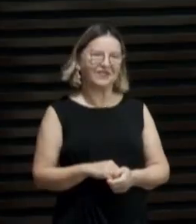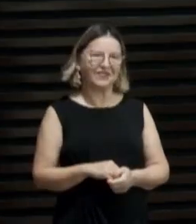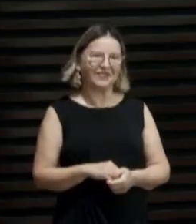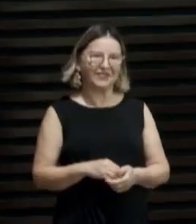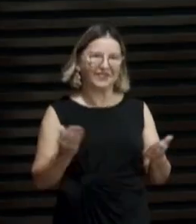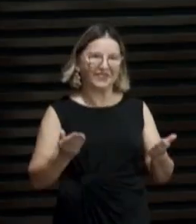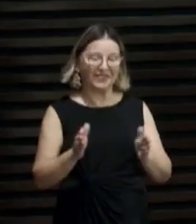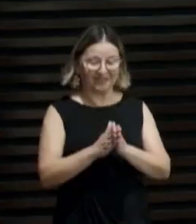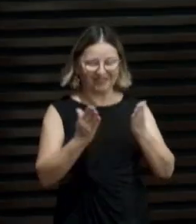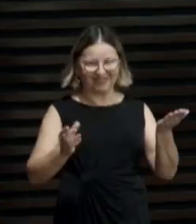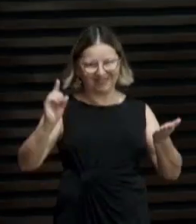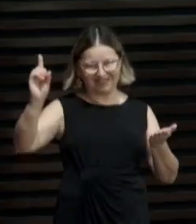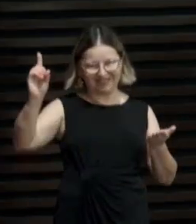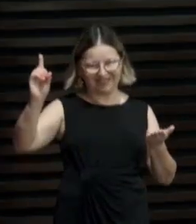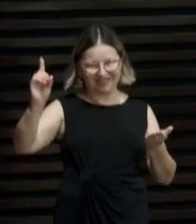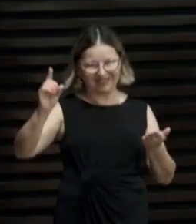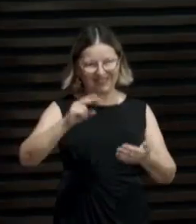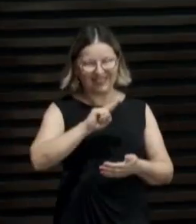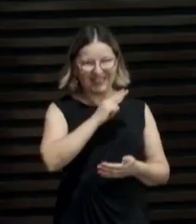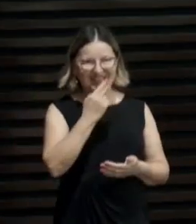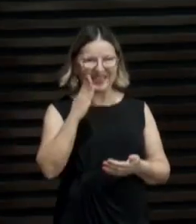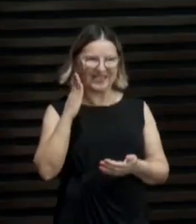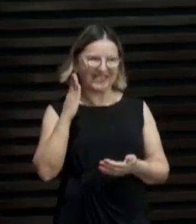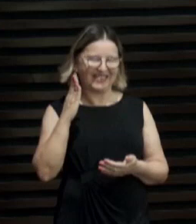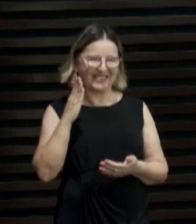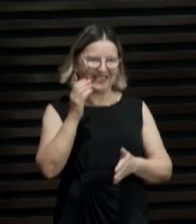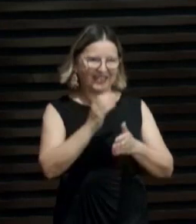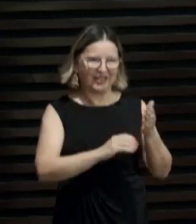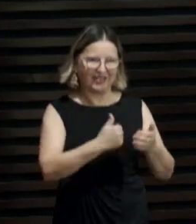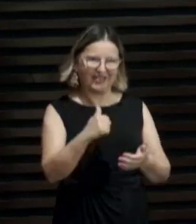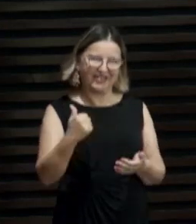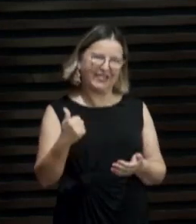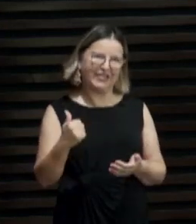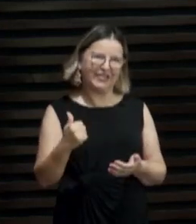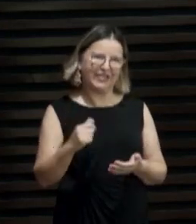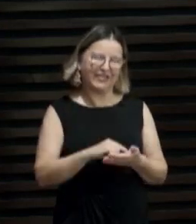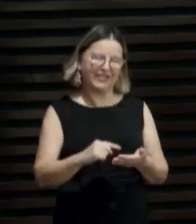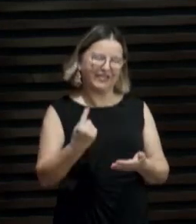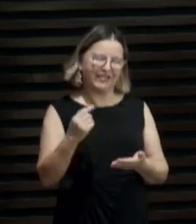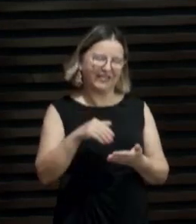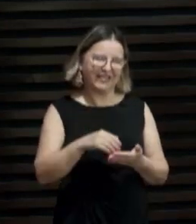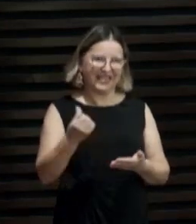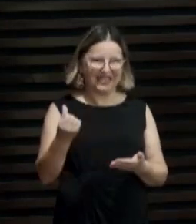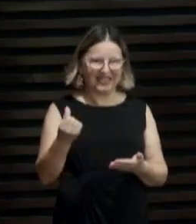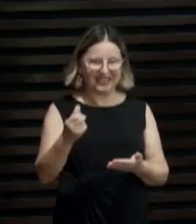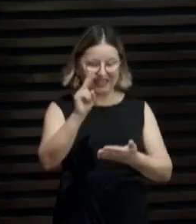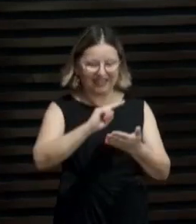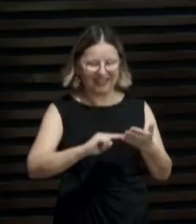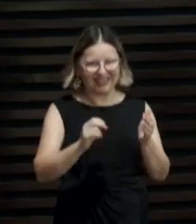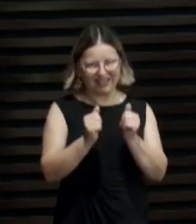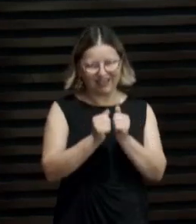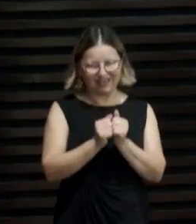Nós vamos abrir a Bíblia hoje no texto de Hebreus, capítulo 11, do versículo 1 ao 6. Vamos ler juntos